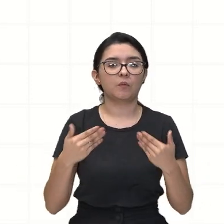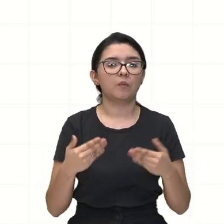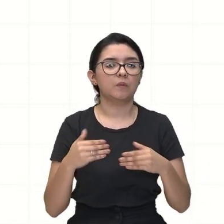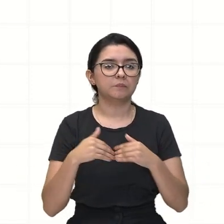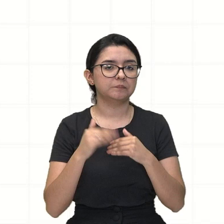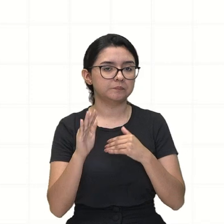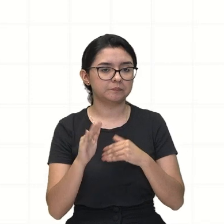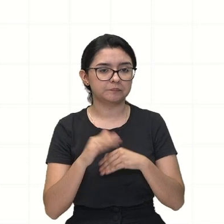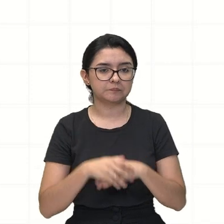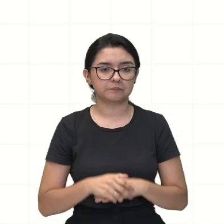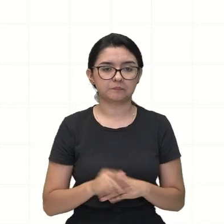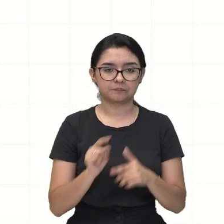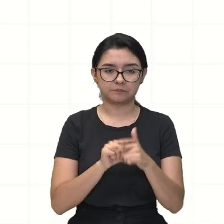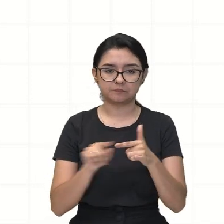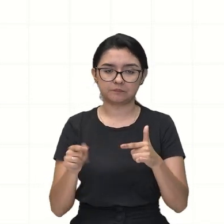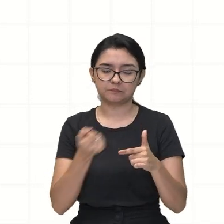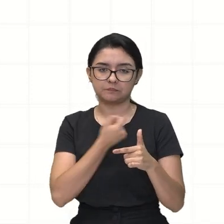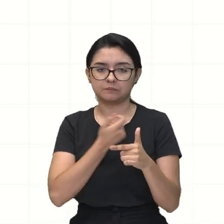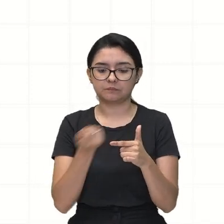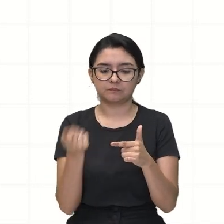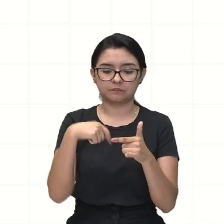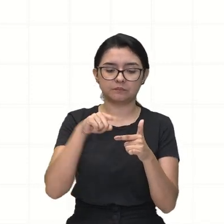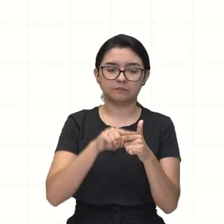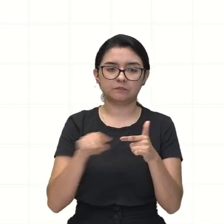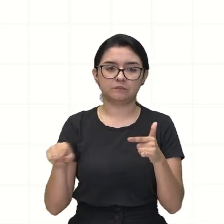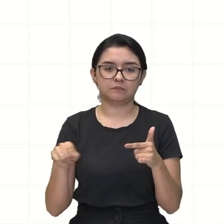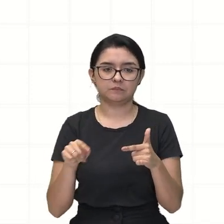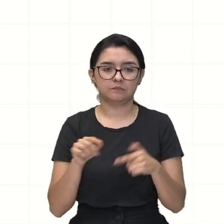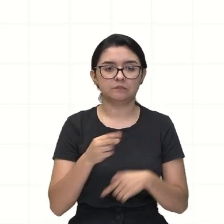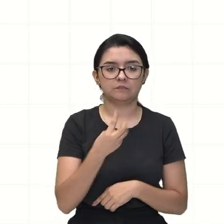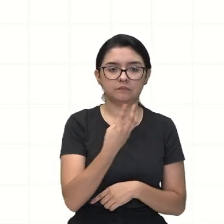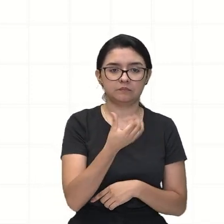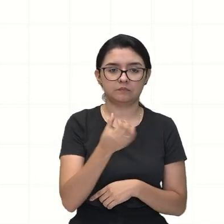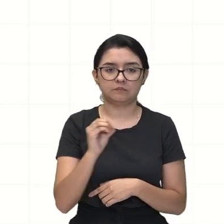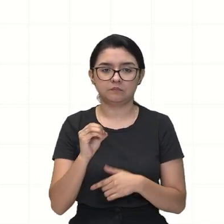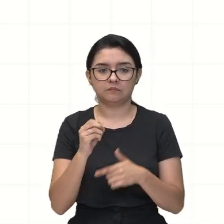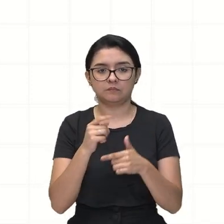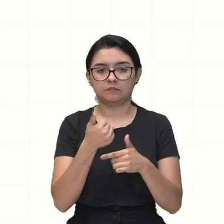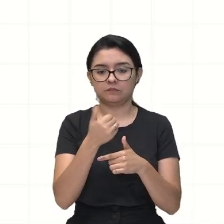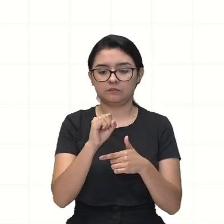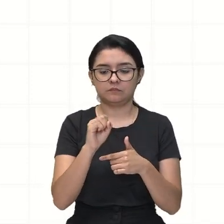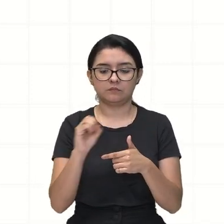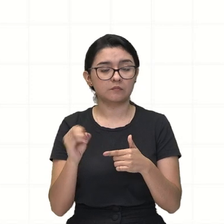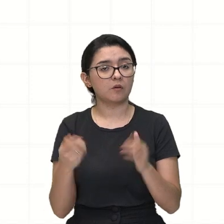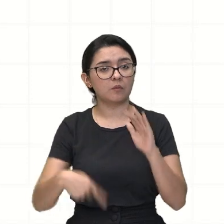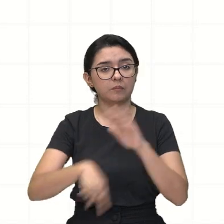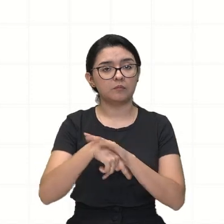entre 180 e 360. É o próprio 180, ó.